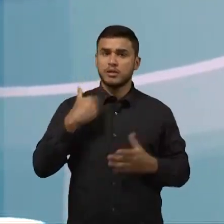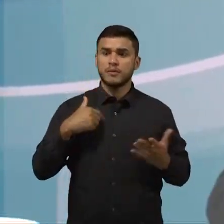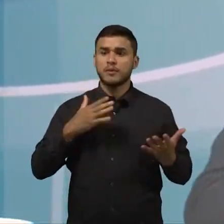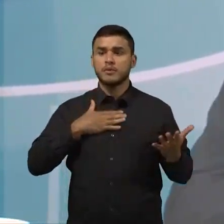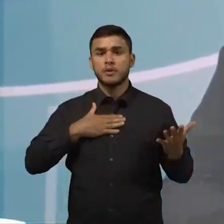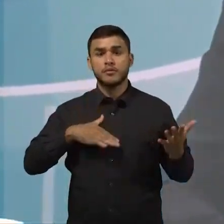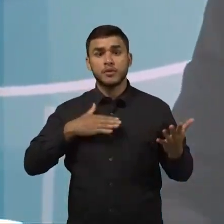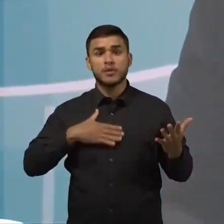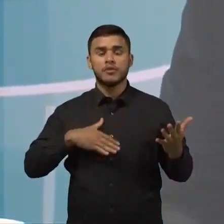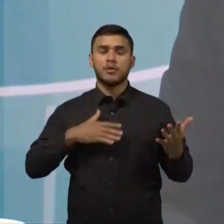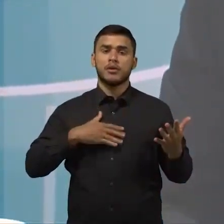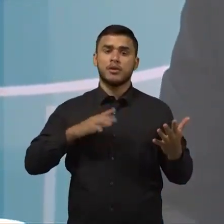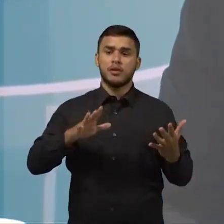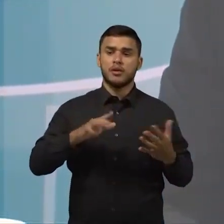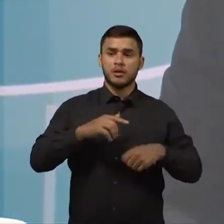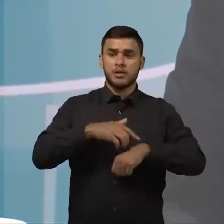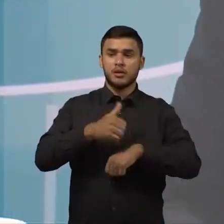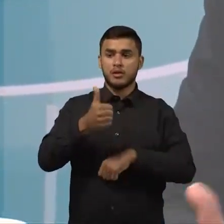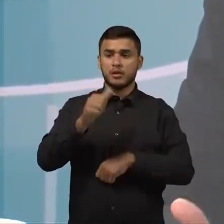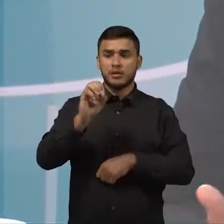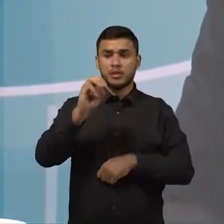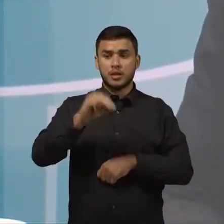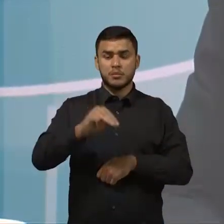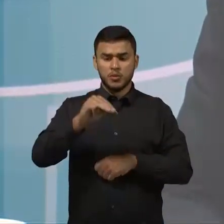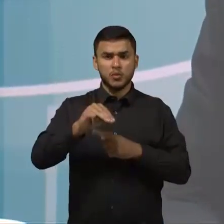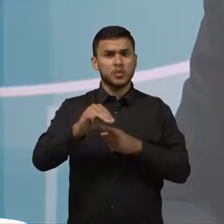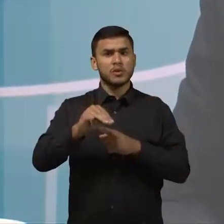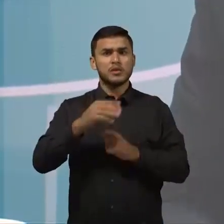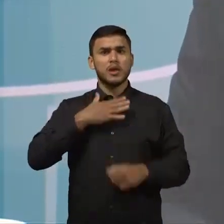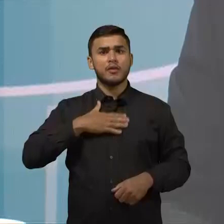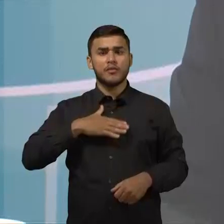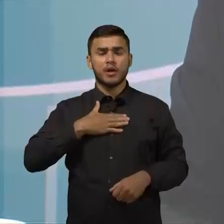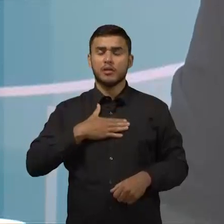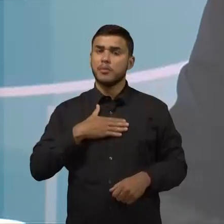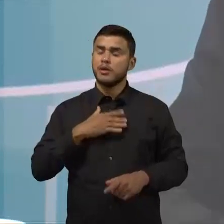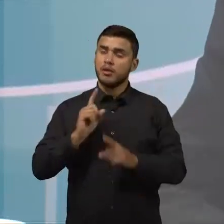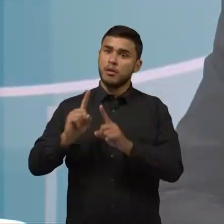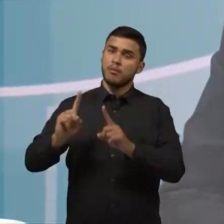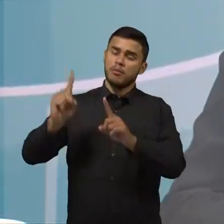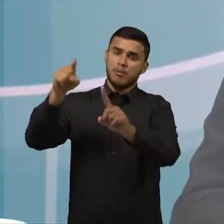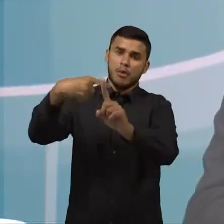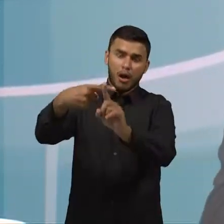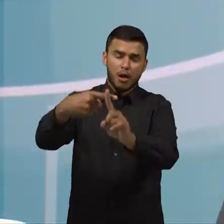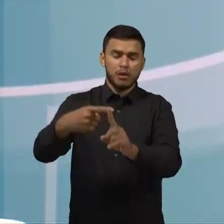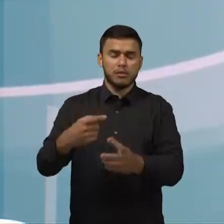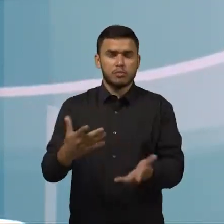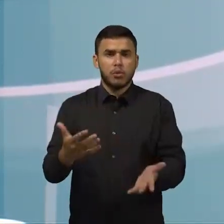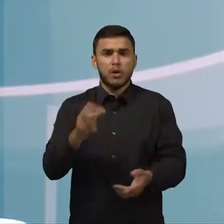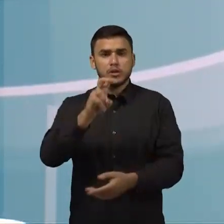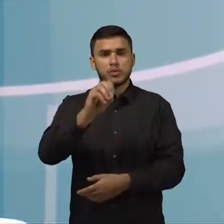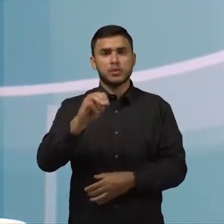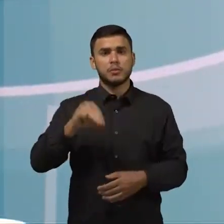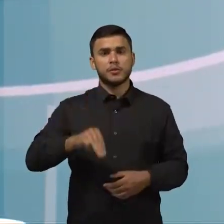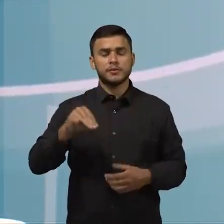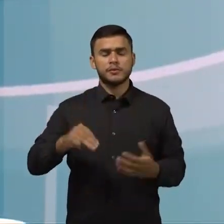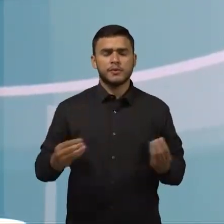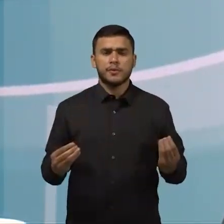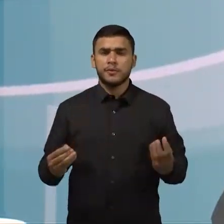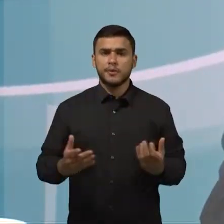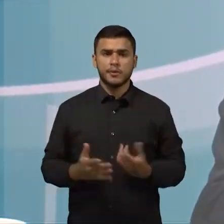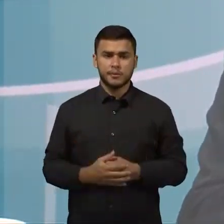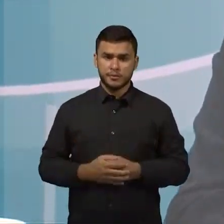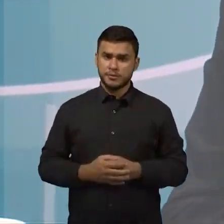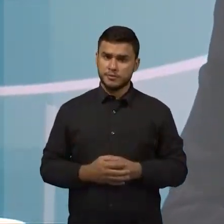intervalo, ou seja... Ia passar de 10 minutos a 50 minutos. Exatamente, foram 50 minutos. Então, tudo leva a crer que a coisa está se encaminhando para